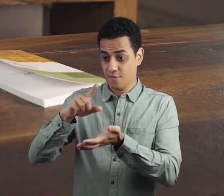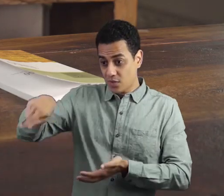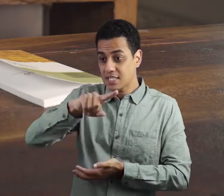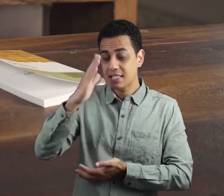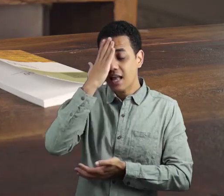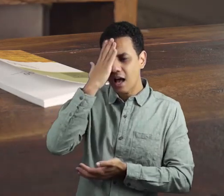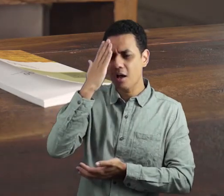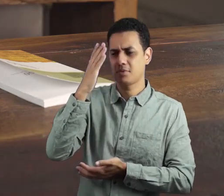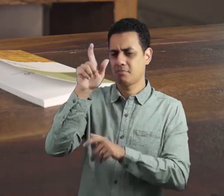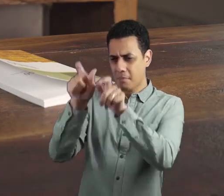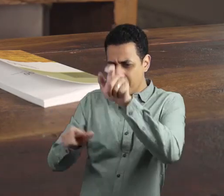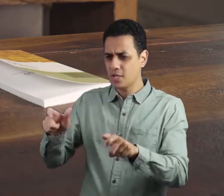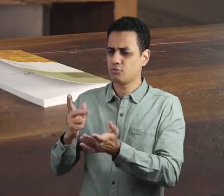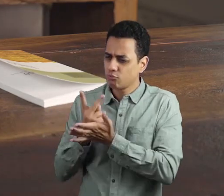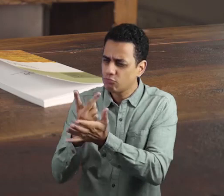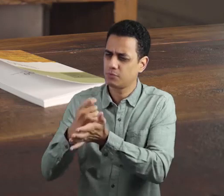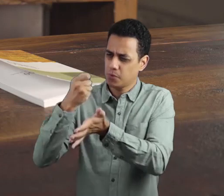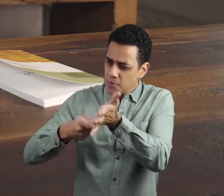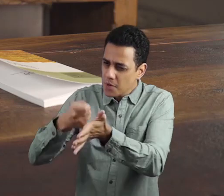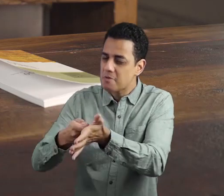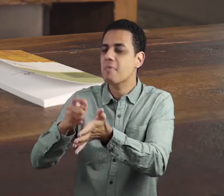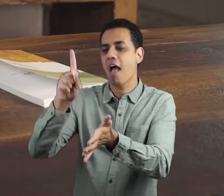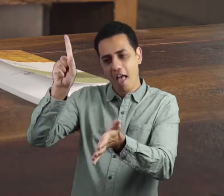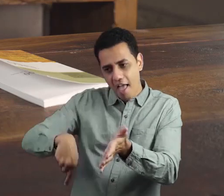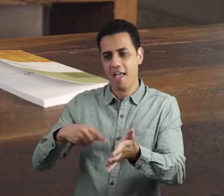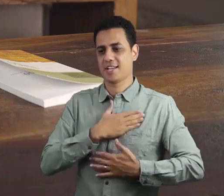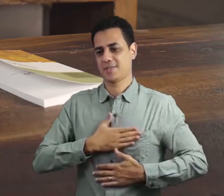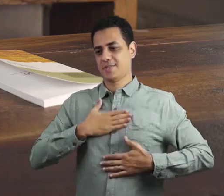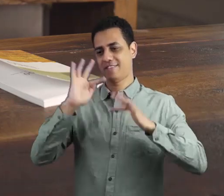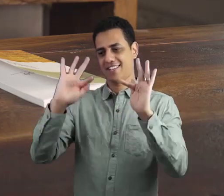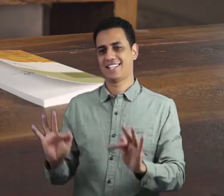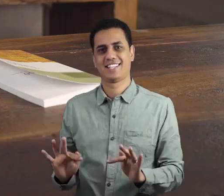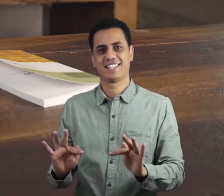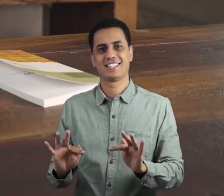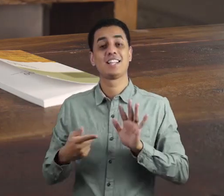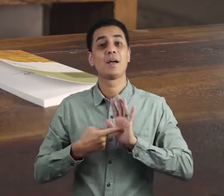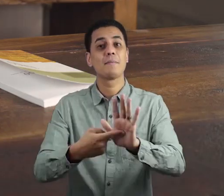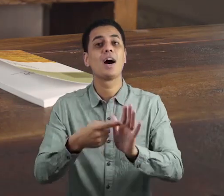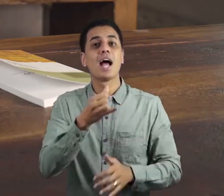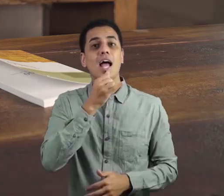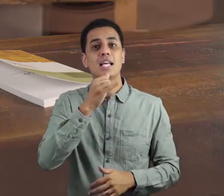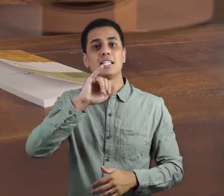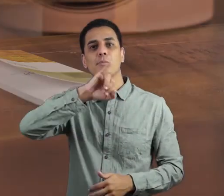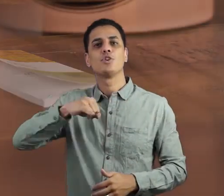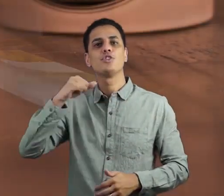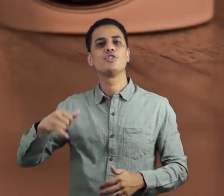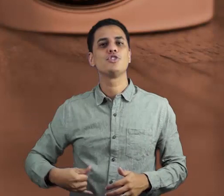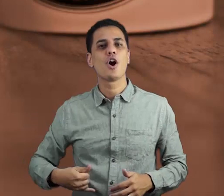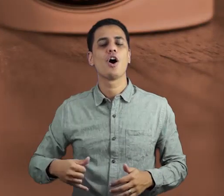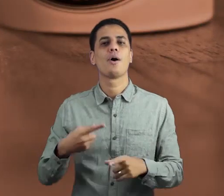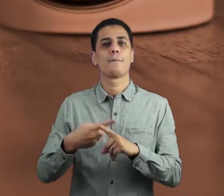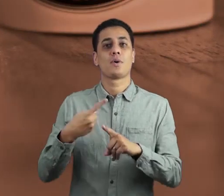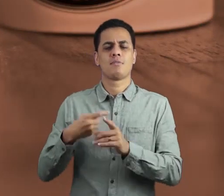justiça e visita do Senhor, que é cheio de compaixão e misericórdia. O último versículo, ele diz assim, o Senhor